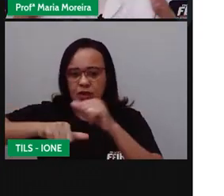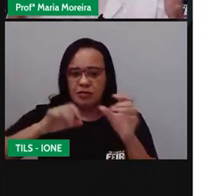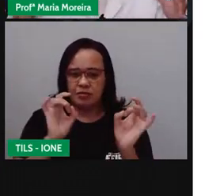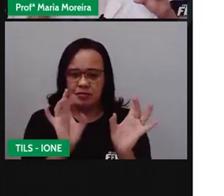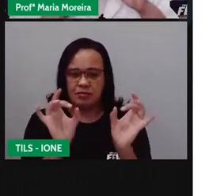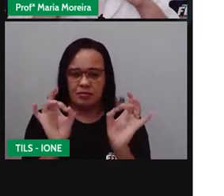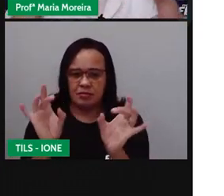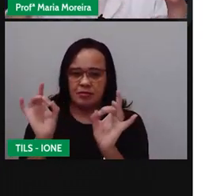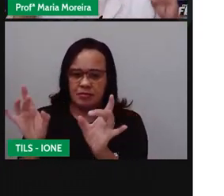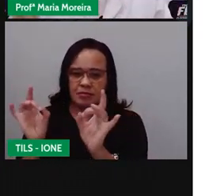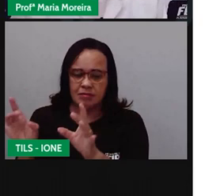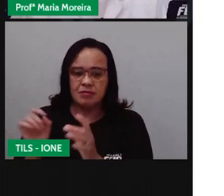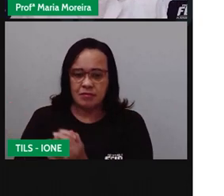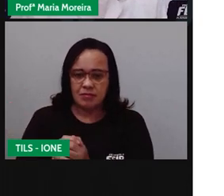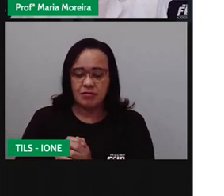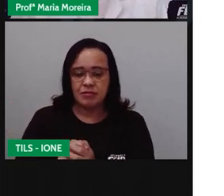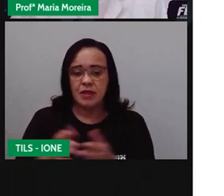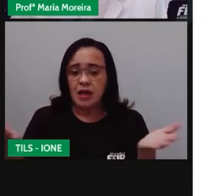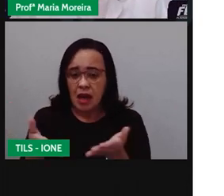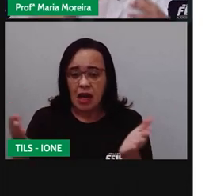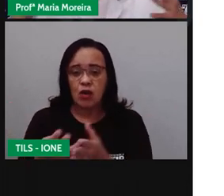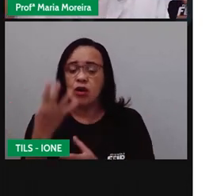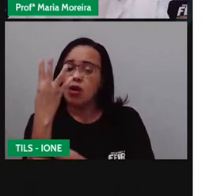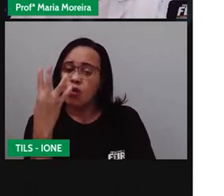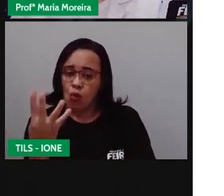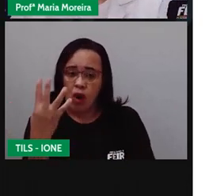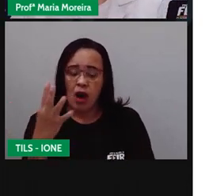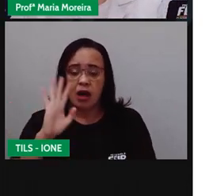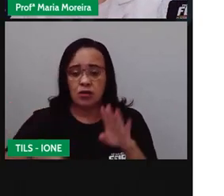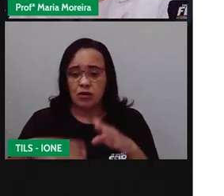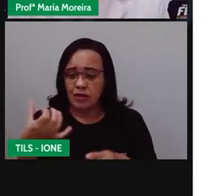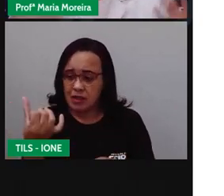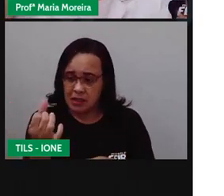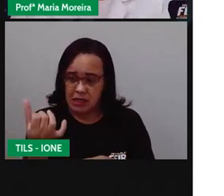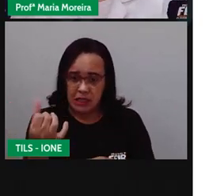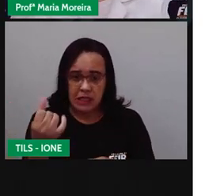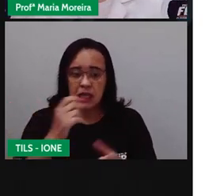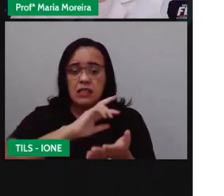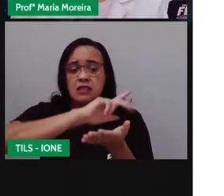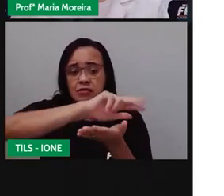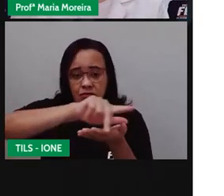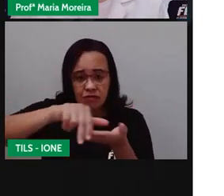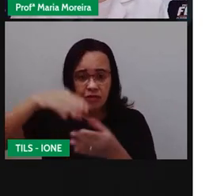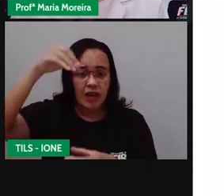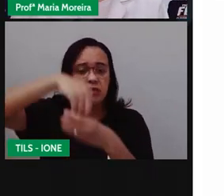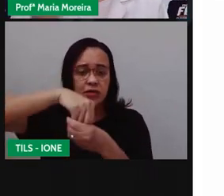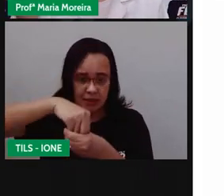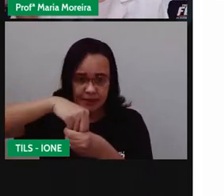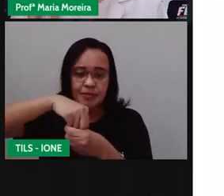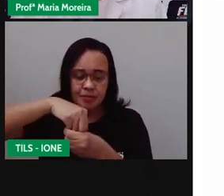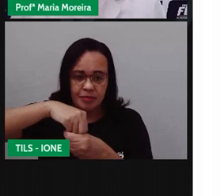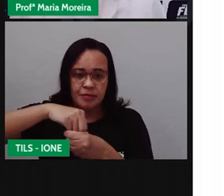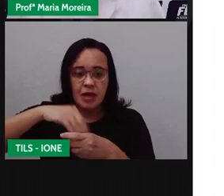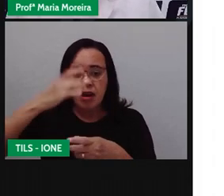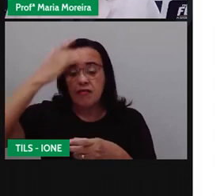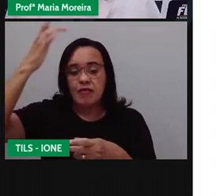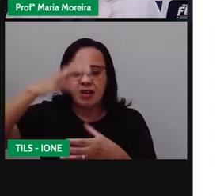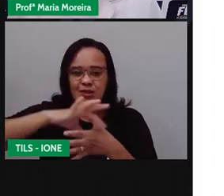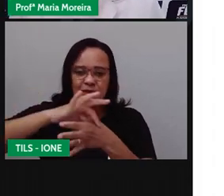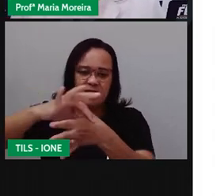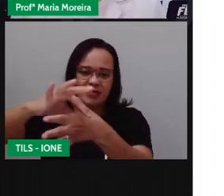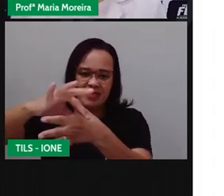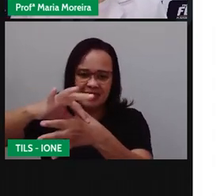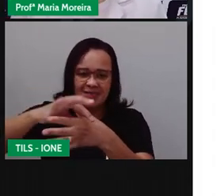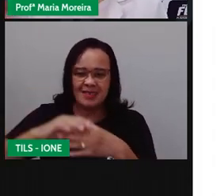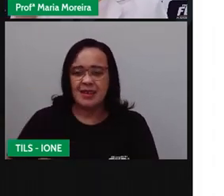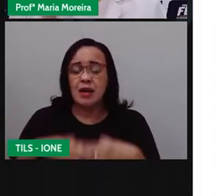esse papel higiênico que já vem com 4, a gente já tem pacotes aí com 16, com várias quantidades. E o refrigerante,